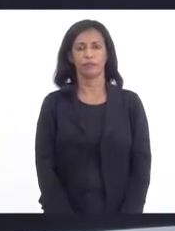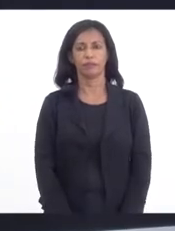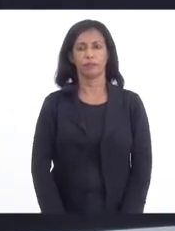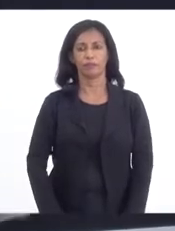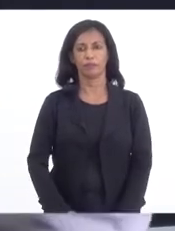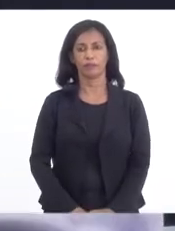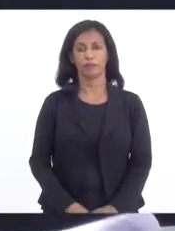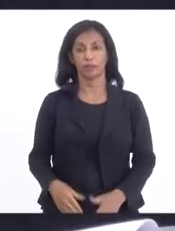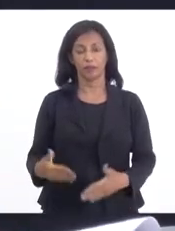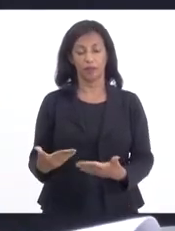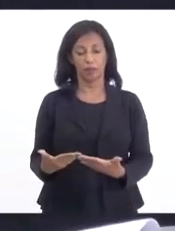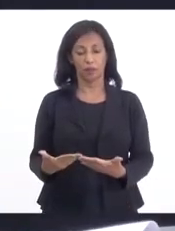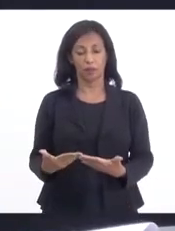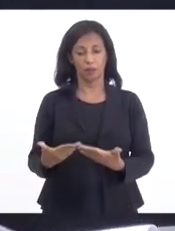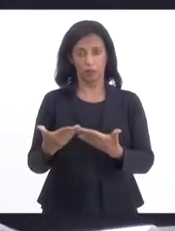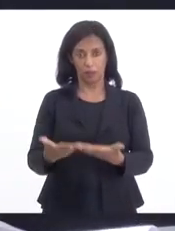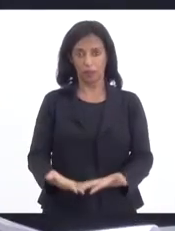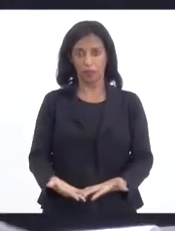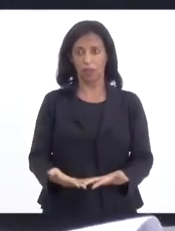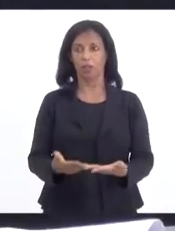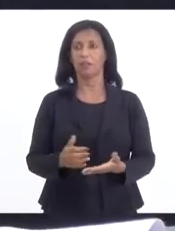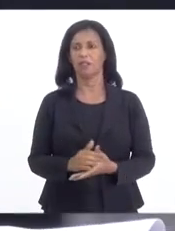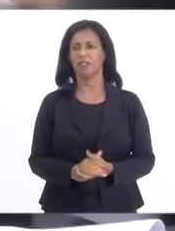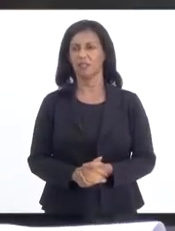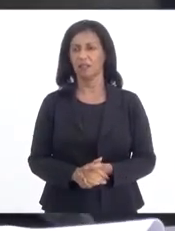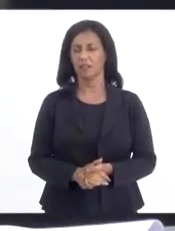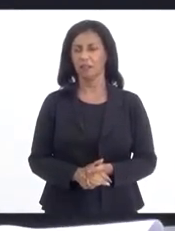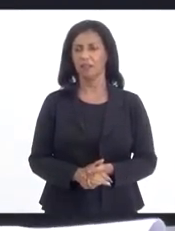Então, assim posto,